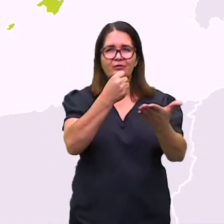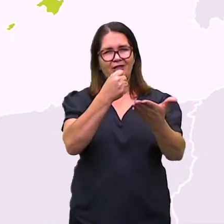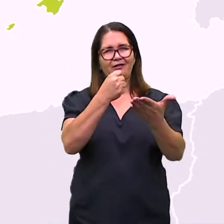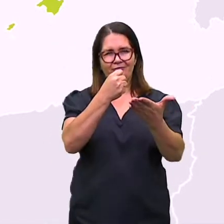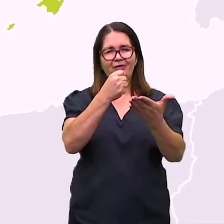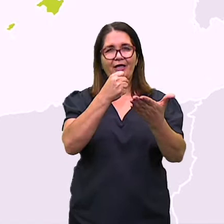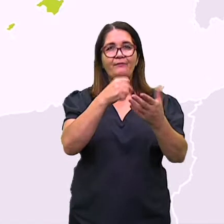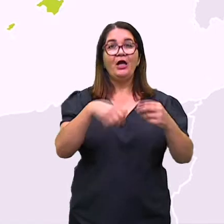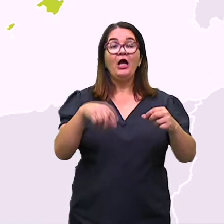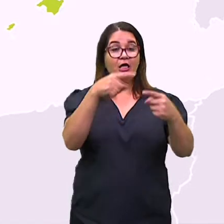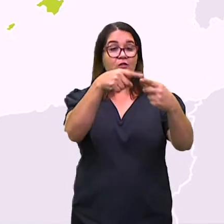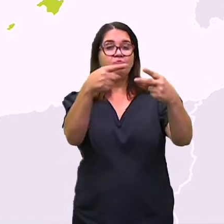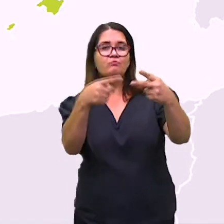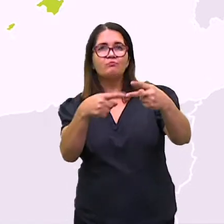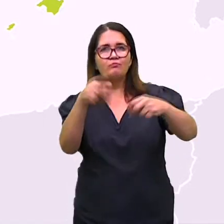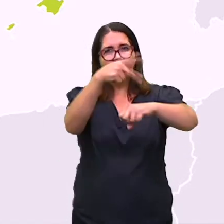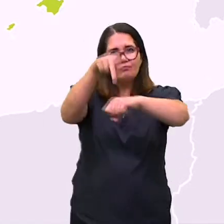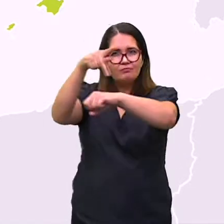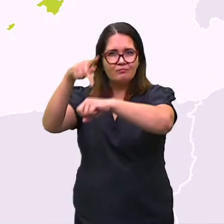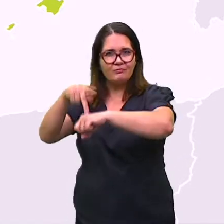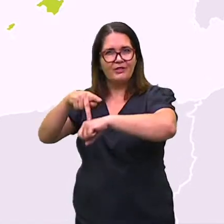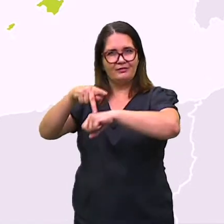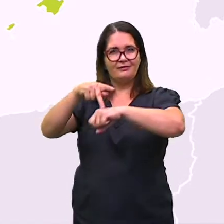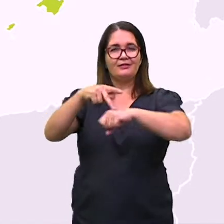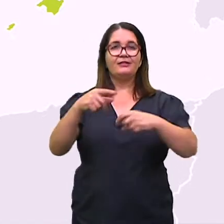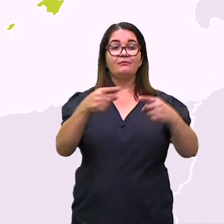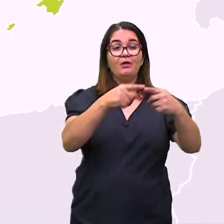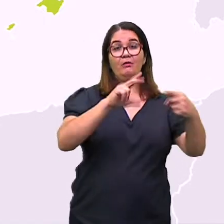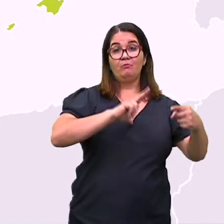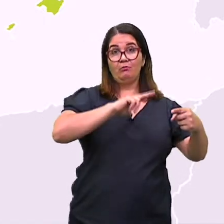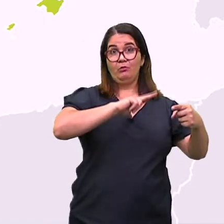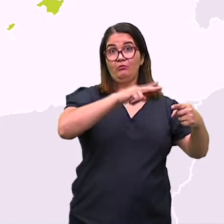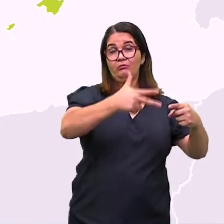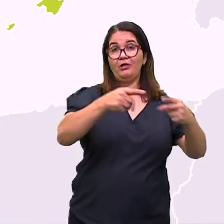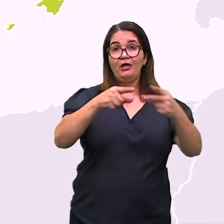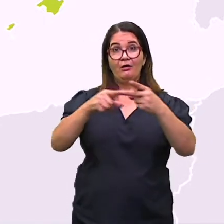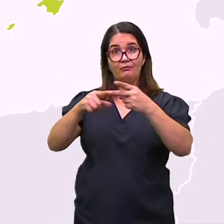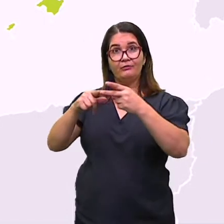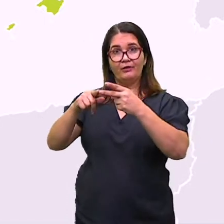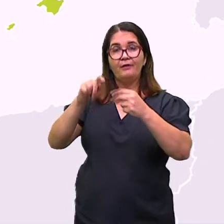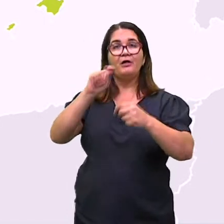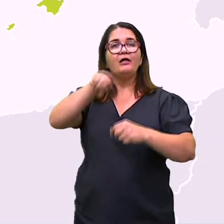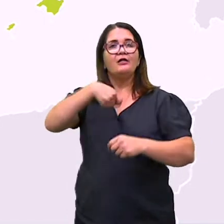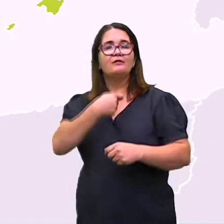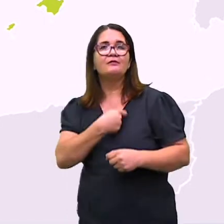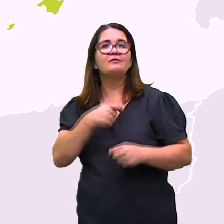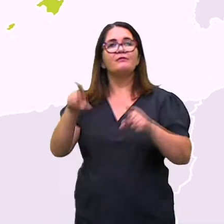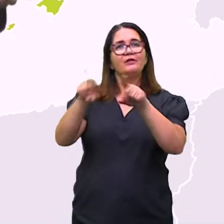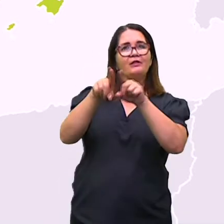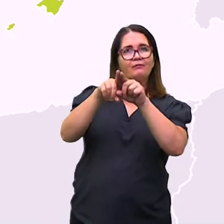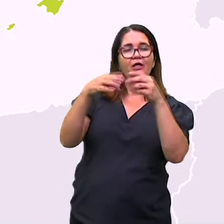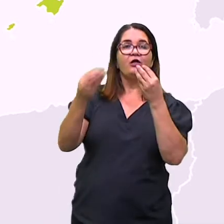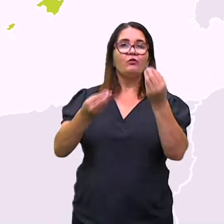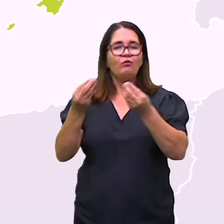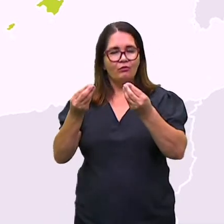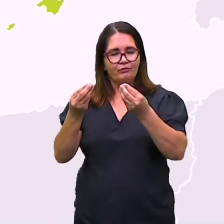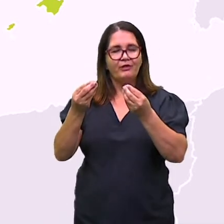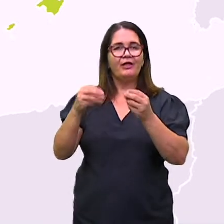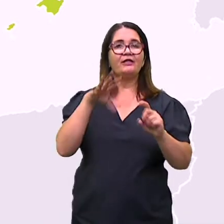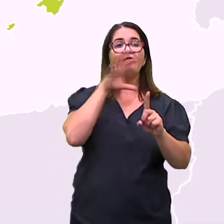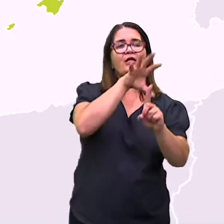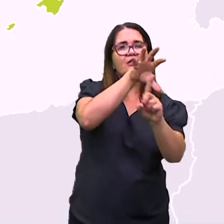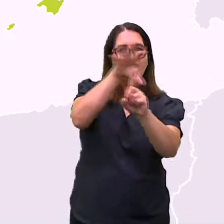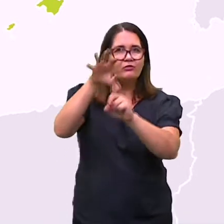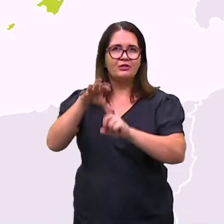hoje Espanha e Portugal, e só saíram daqui no século XV, enquanto que eles estavam